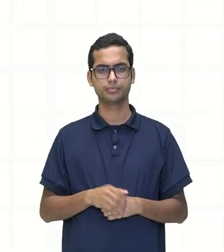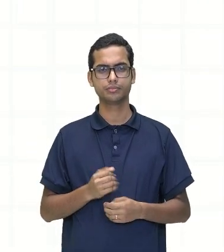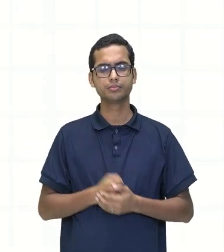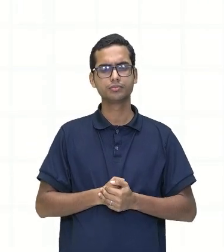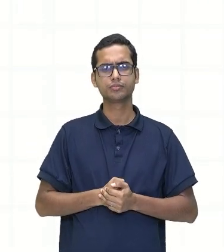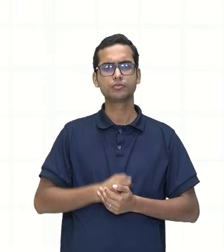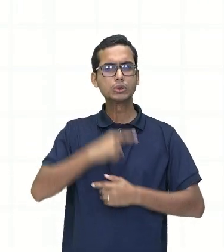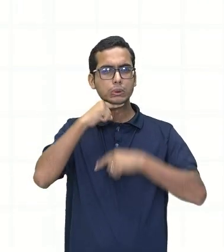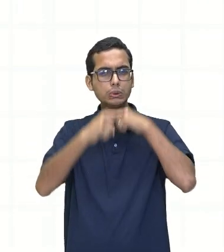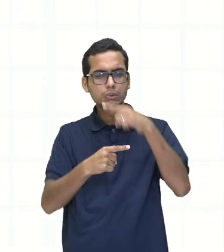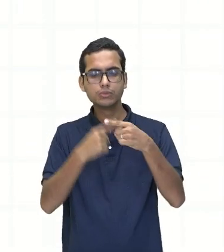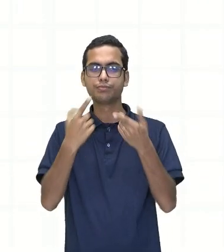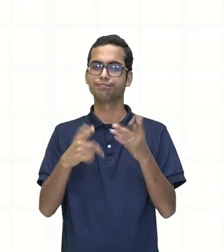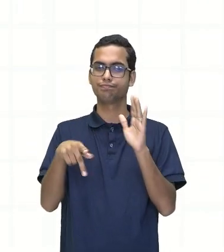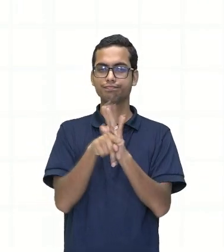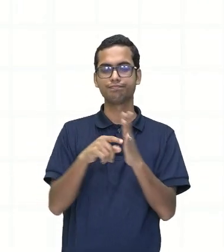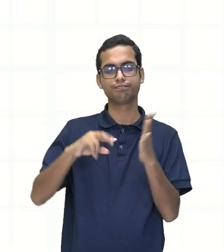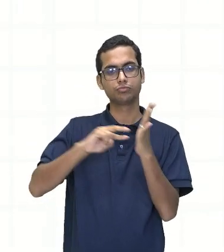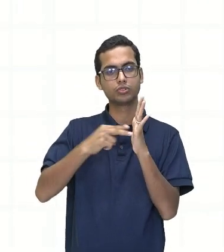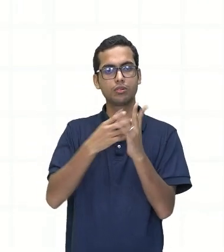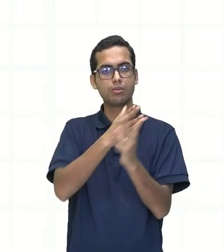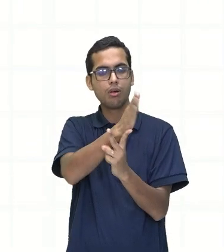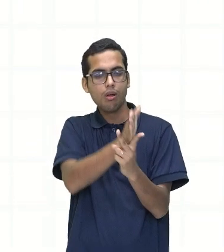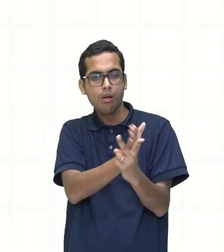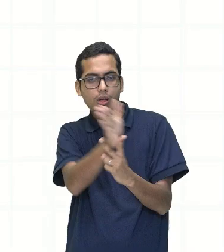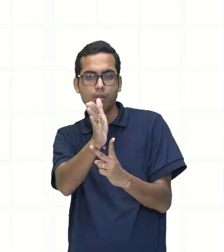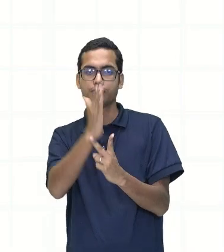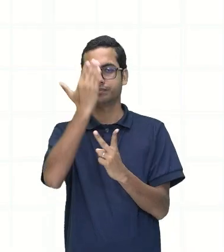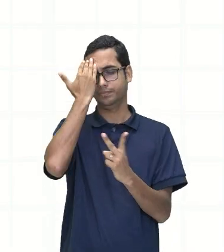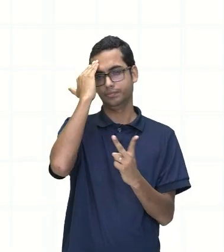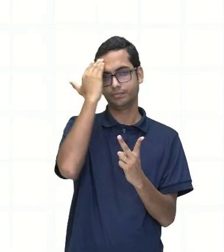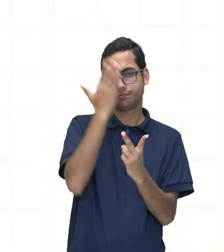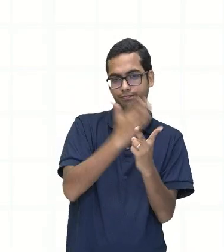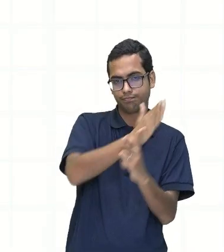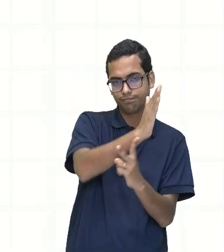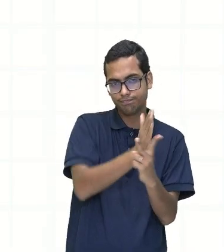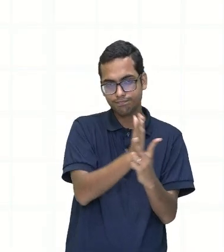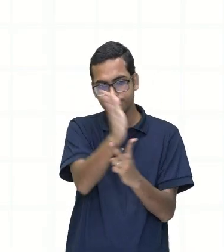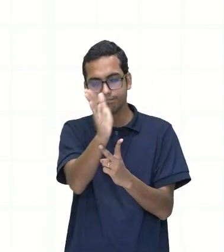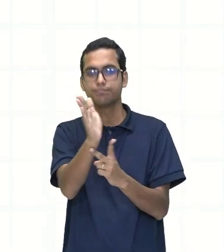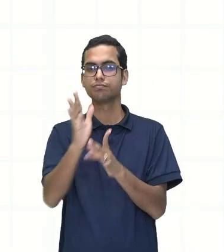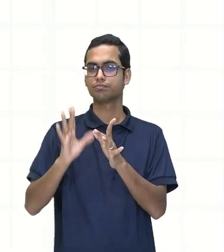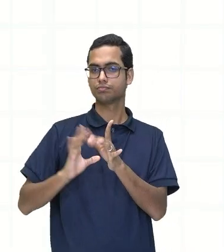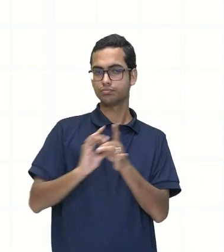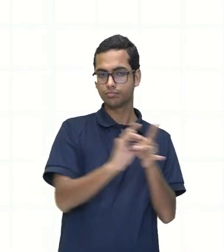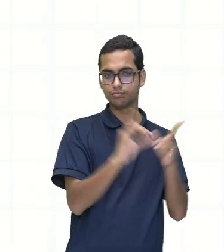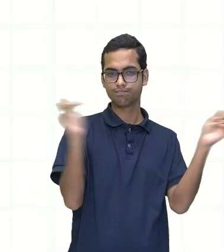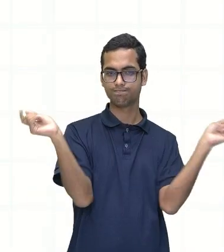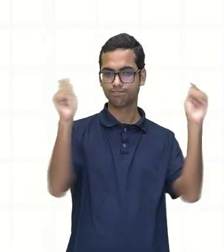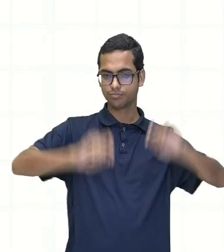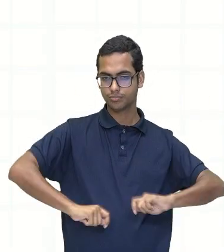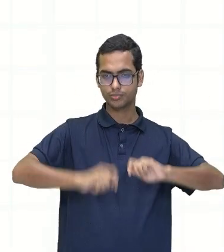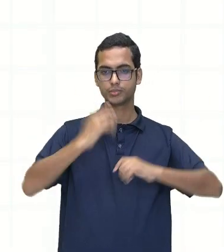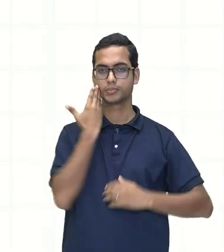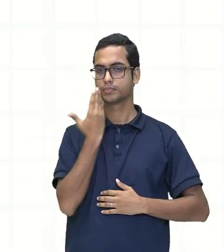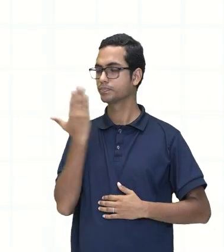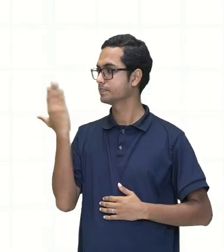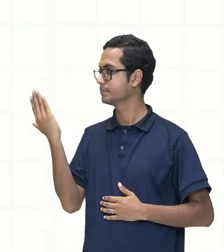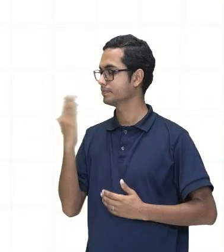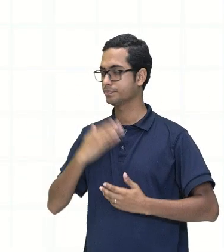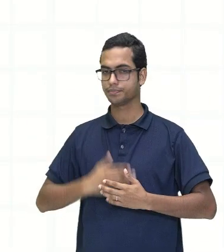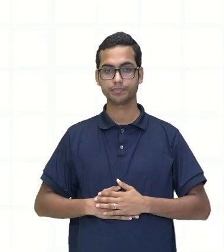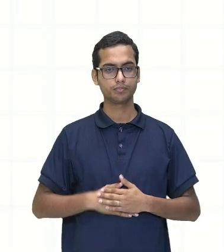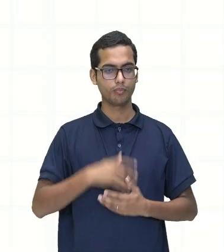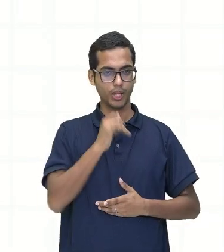Nós estamos diante de uma ambiguidade, porque ali provavelmente está apresentando 2 sentidos possíveis. Né? Veja só o